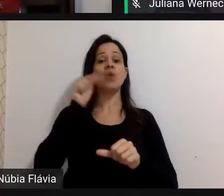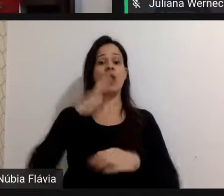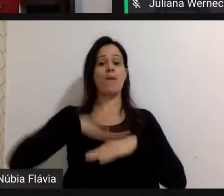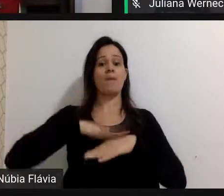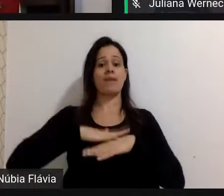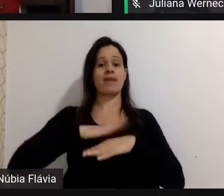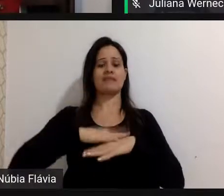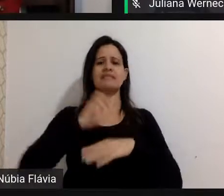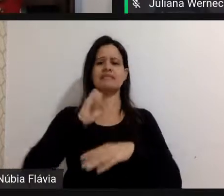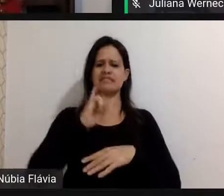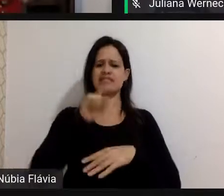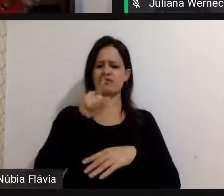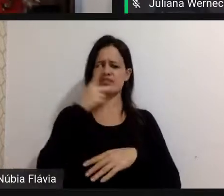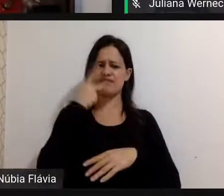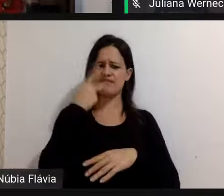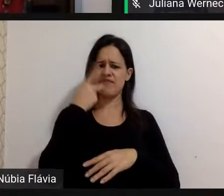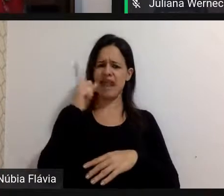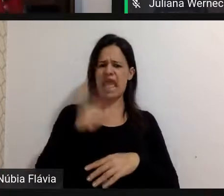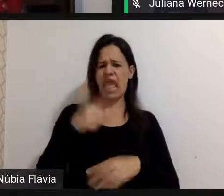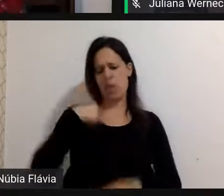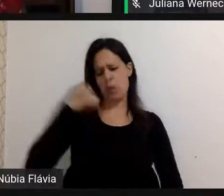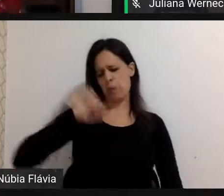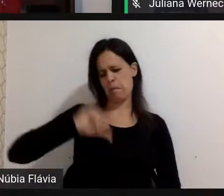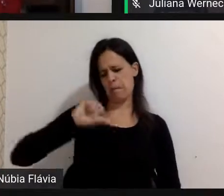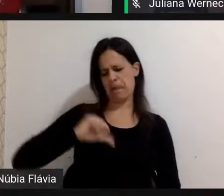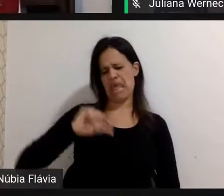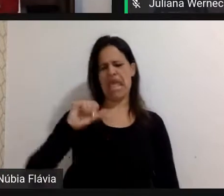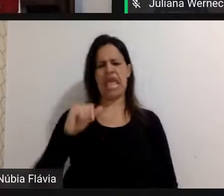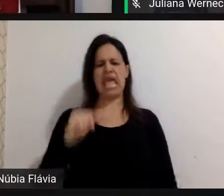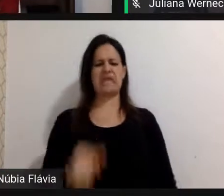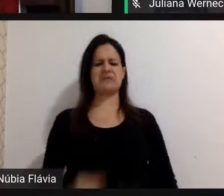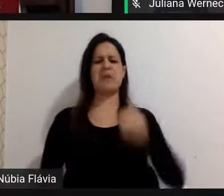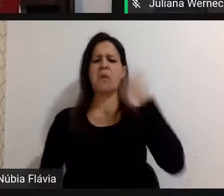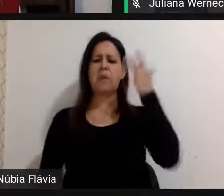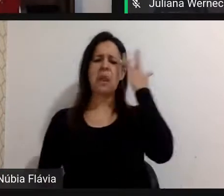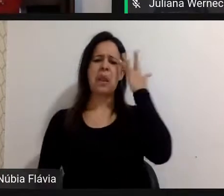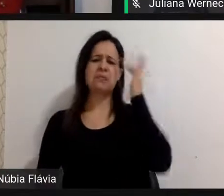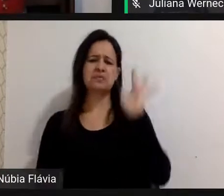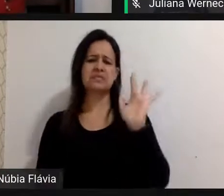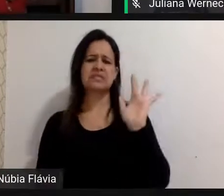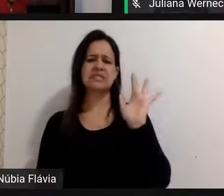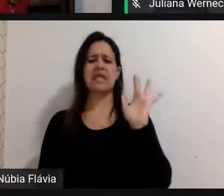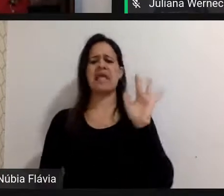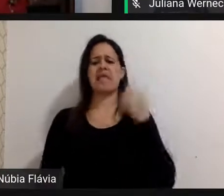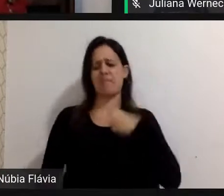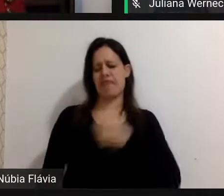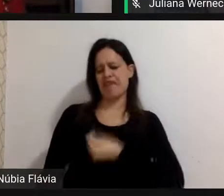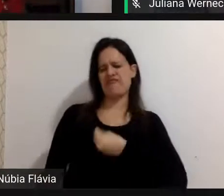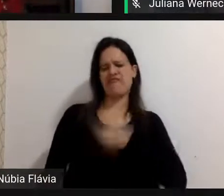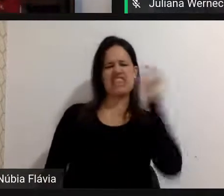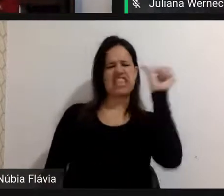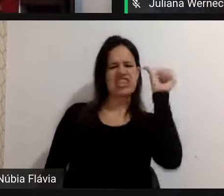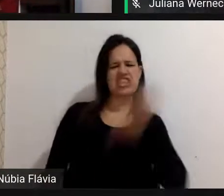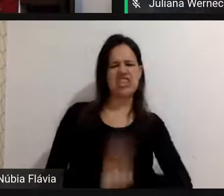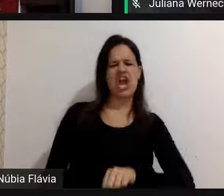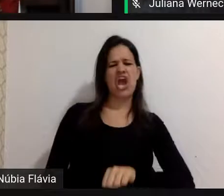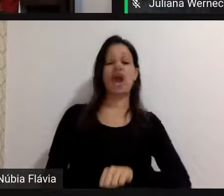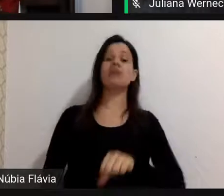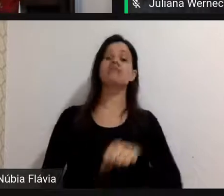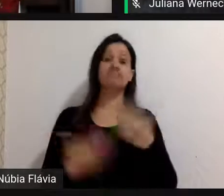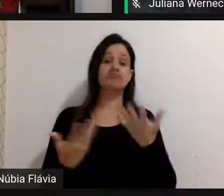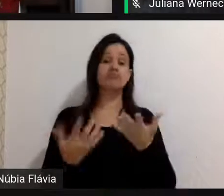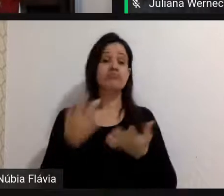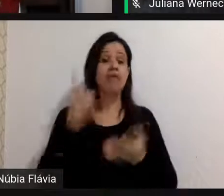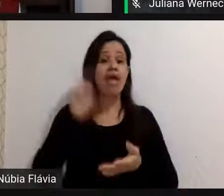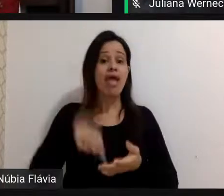fica falando que você é imprestável, que você não sabe nada, que a sua vida é uma droga, é exatamente isso que